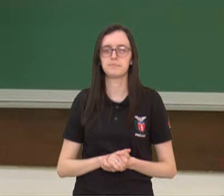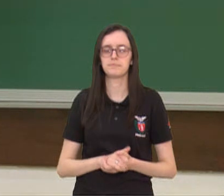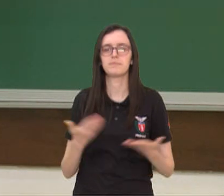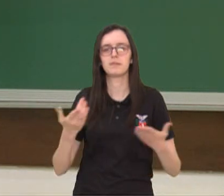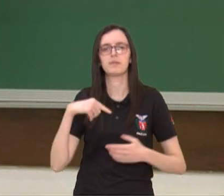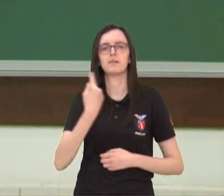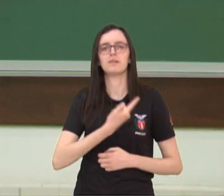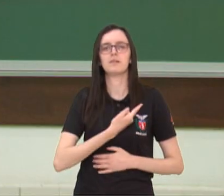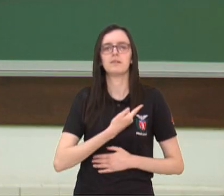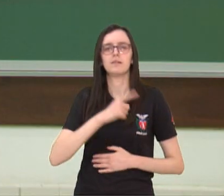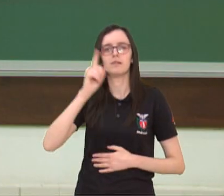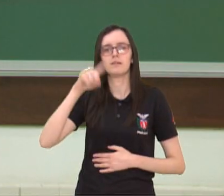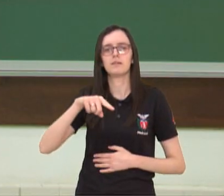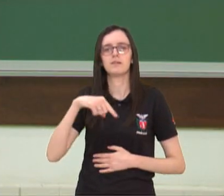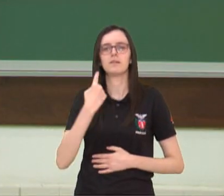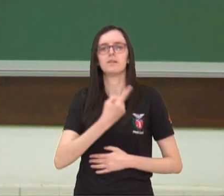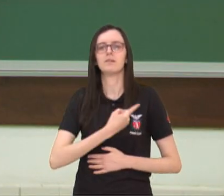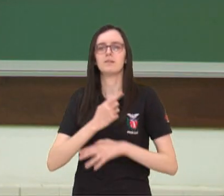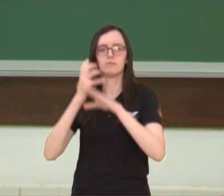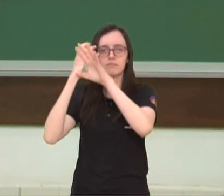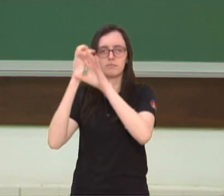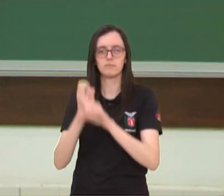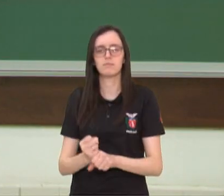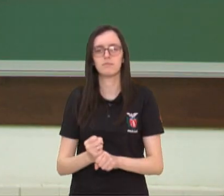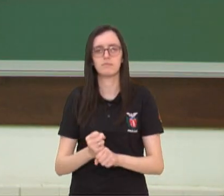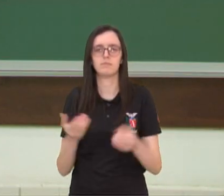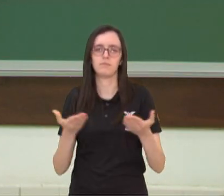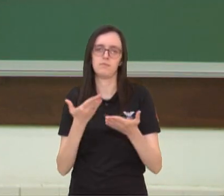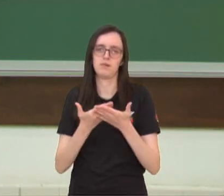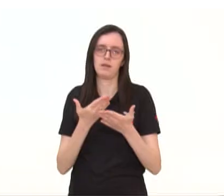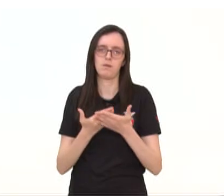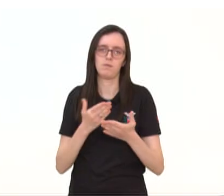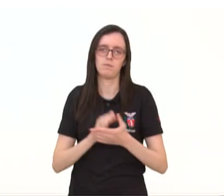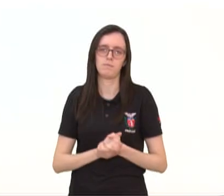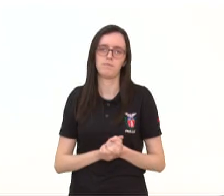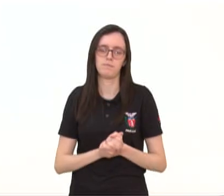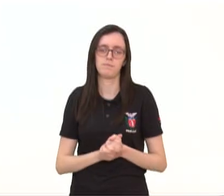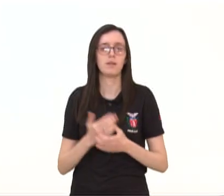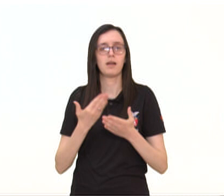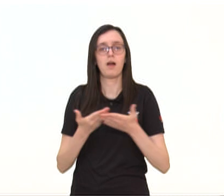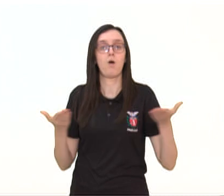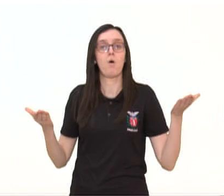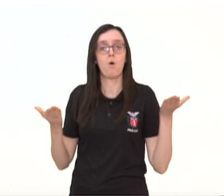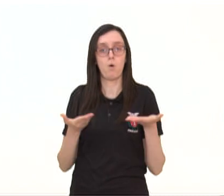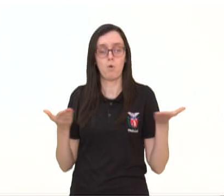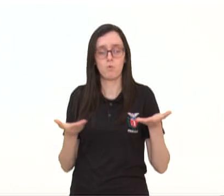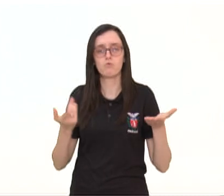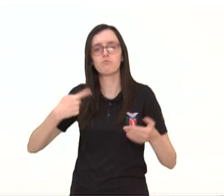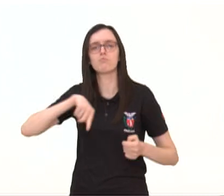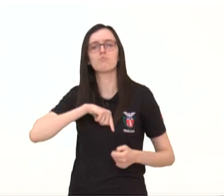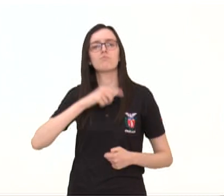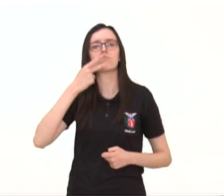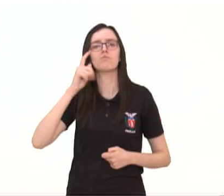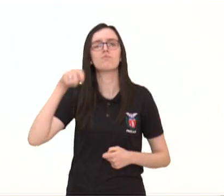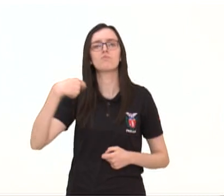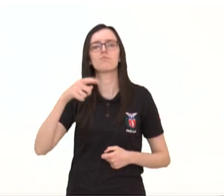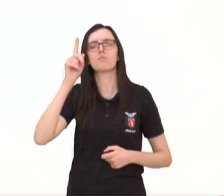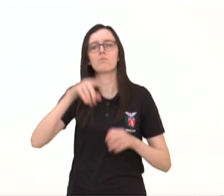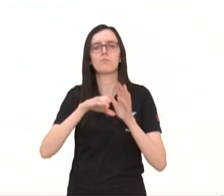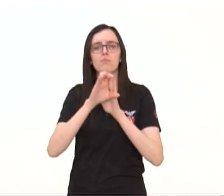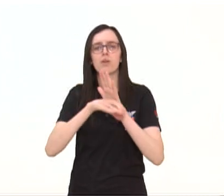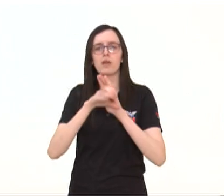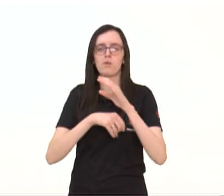Vamos fazer aqui as nossas retomadas desta aula de hoje. Então, na aula de hoje, nós vimos o conceito